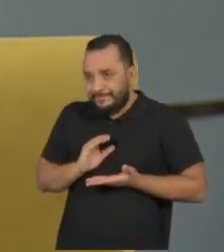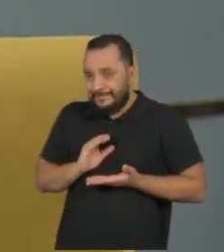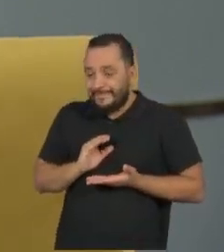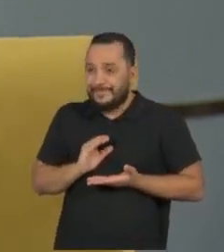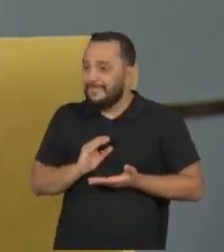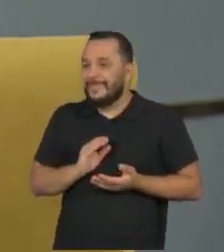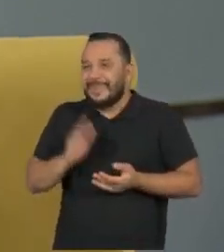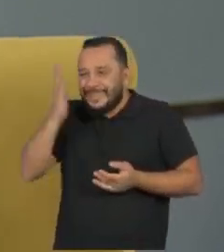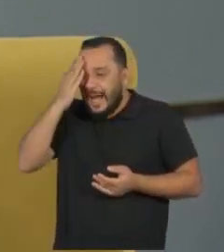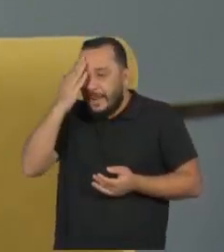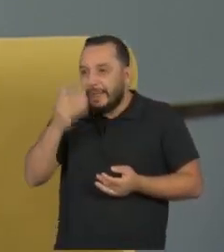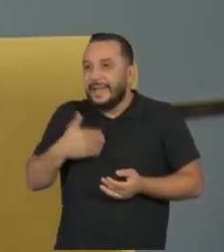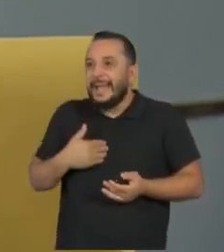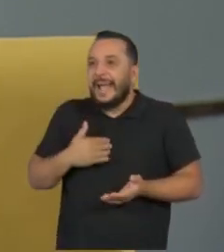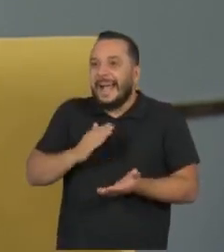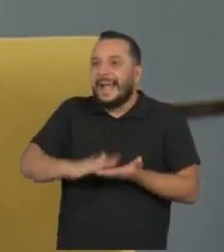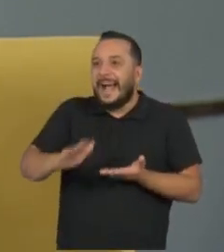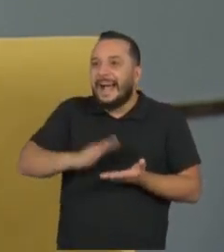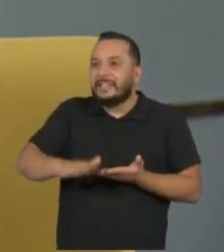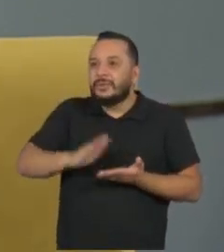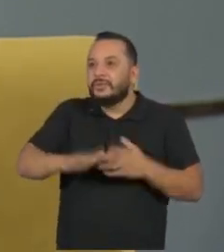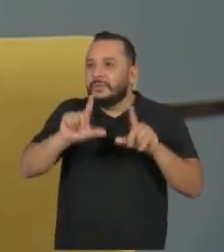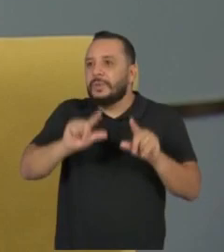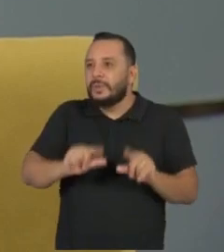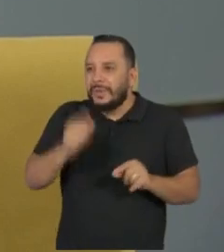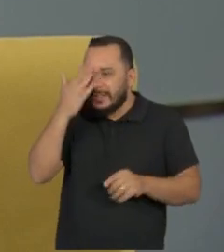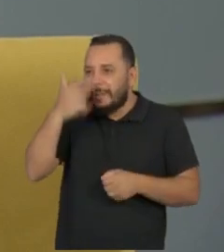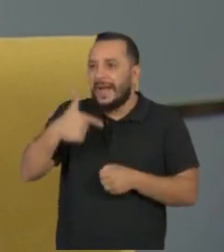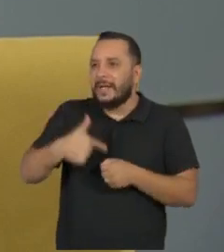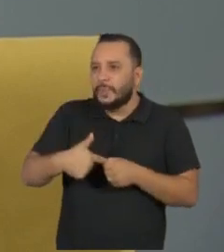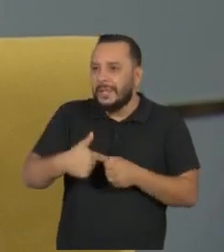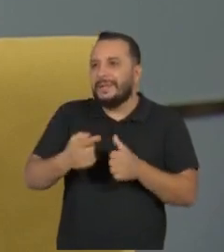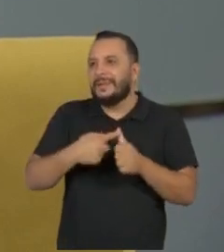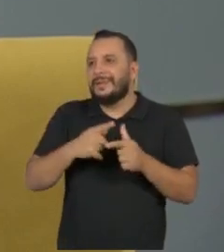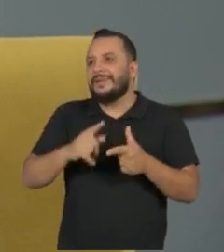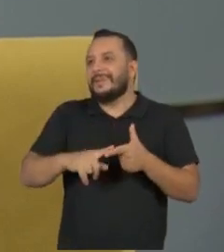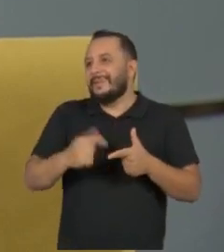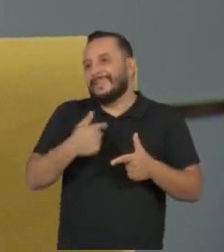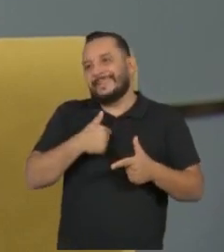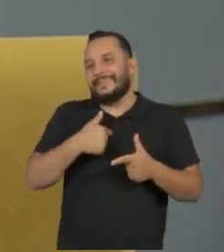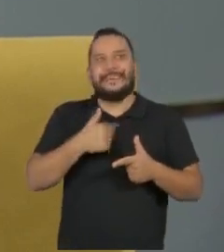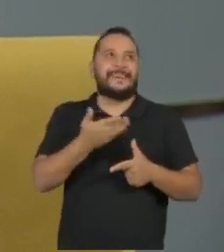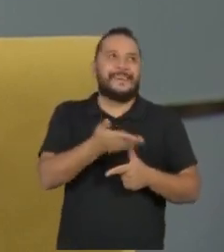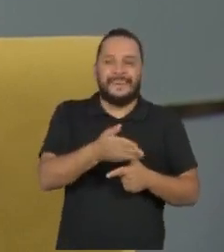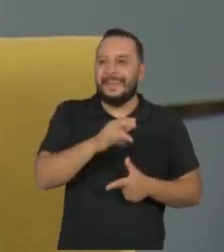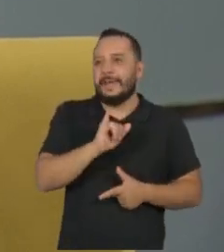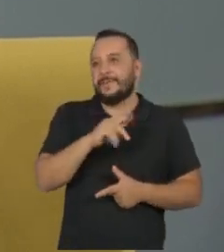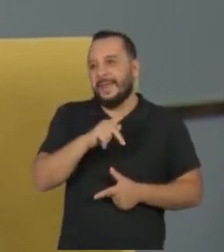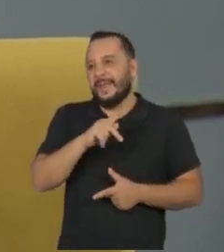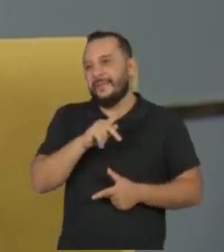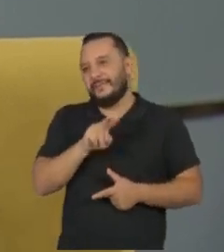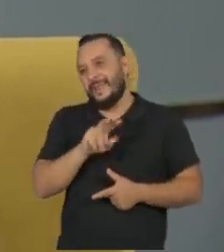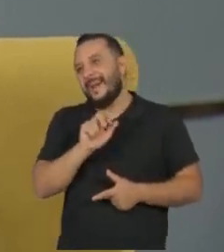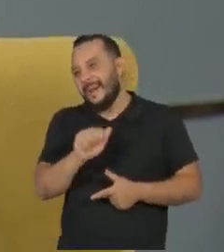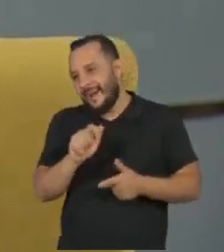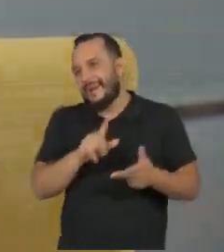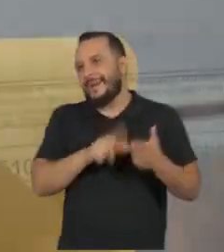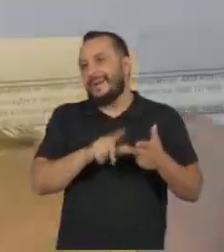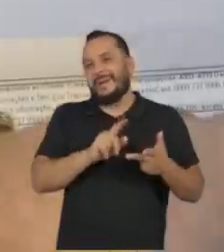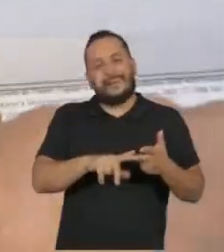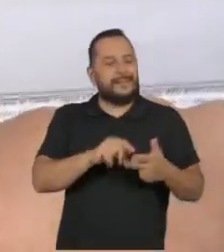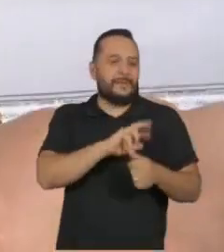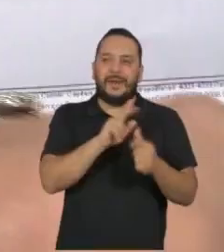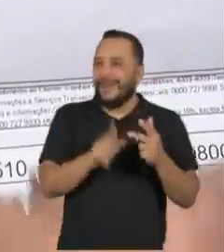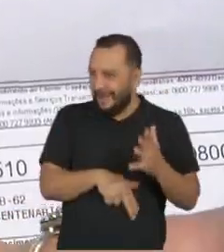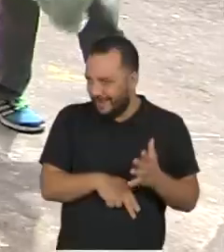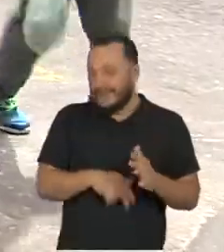reduzir enormemente a sua despesa mensal. Os gastos. Ter e manter um carro custa caro. Claro que é